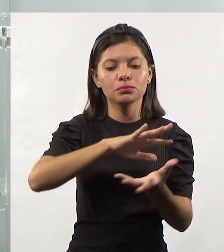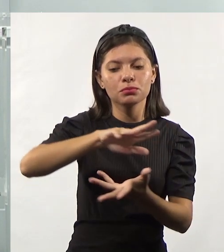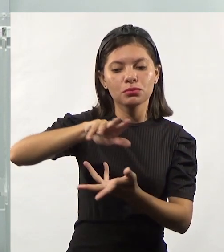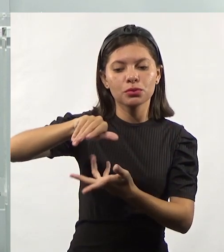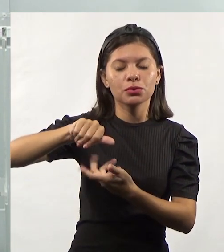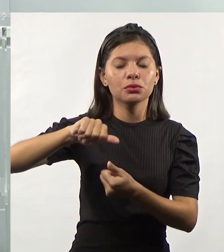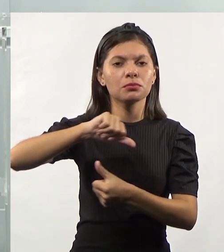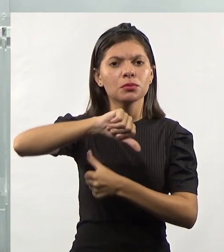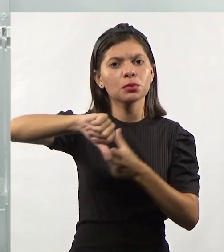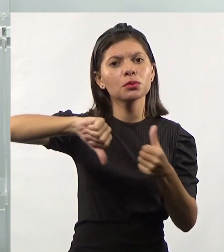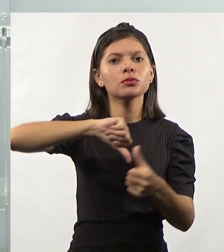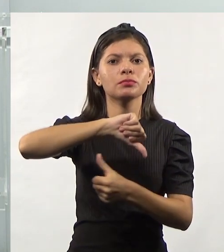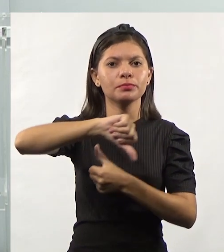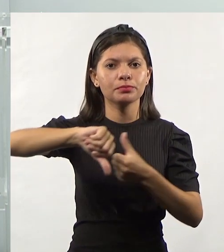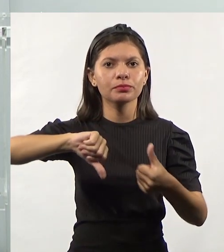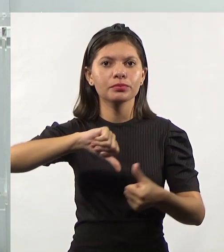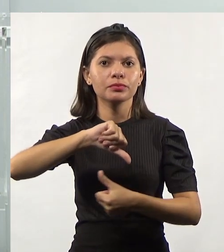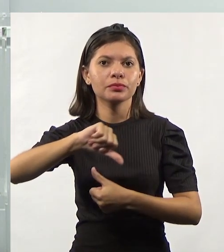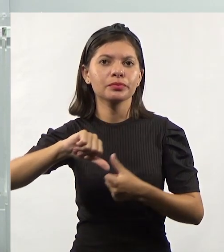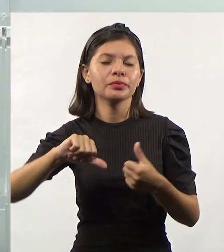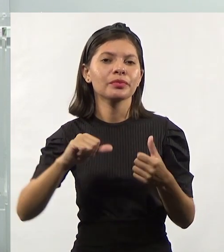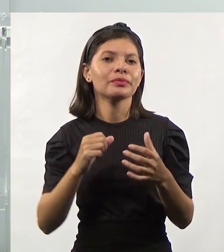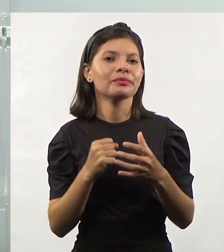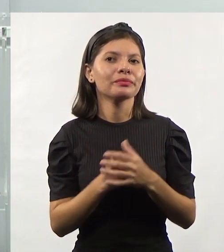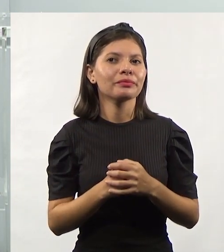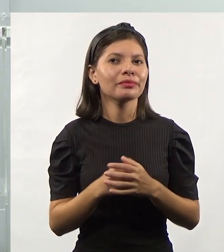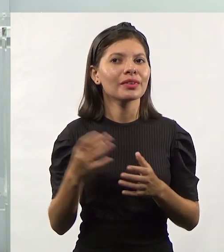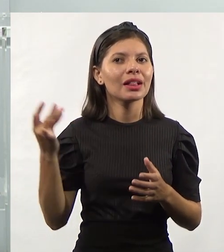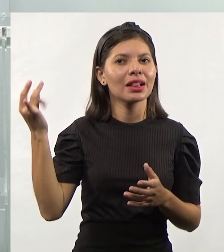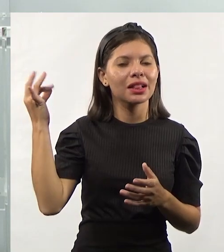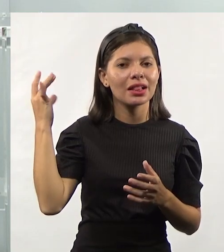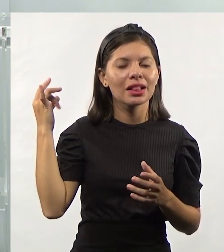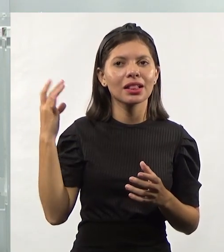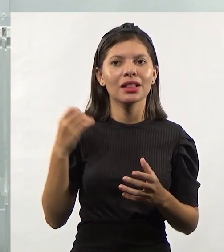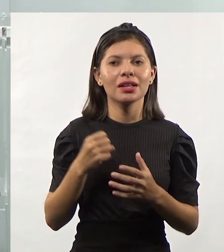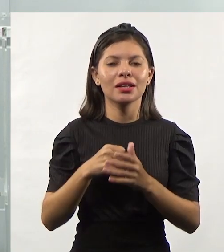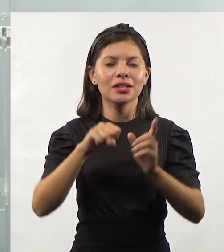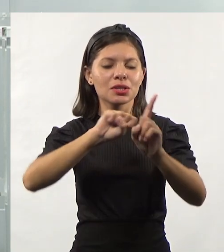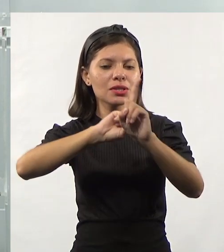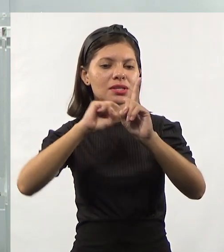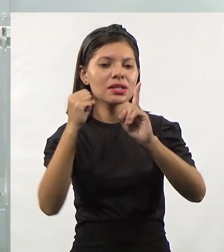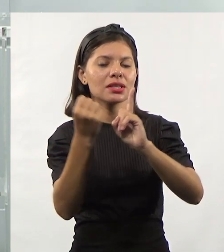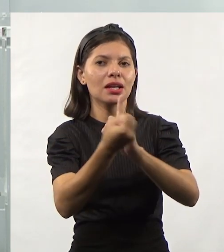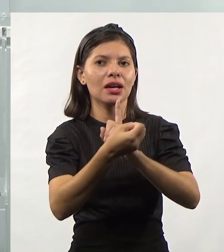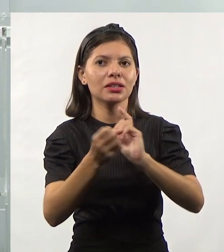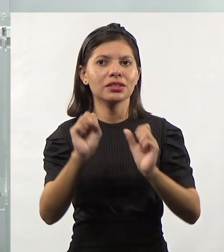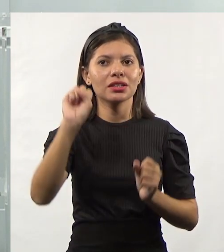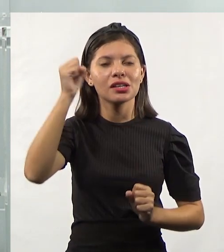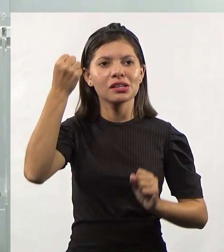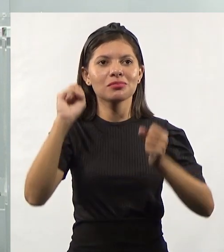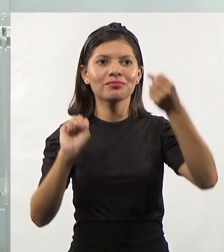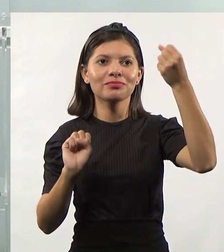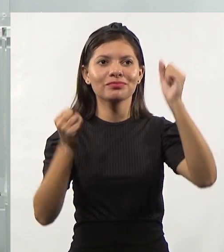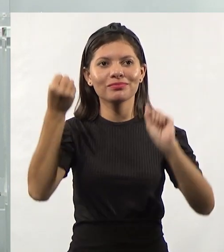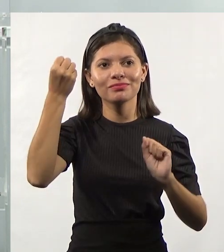bastante. Então não existe mais aquele trabalho que era conhecido no tempo da sociedade industrial, né? Aquele trabalho que era